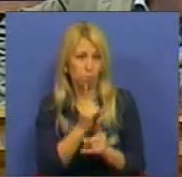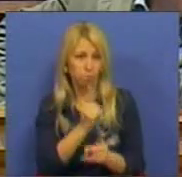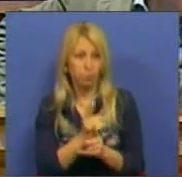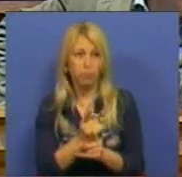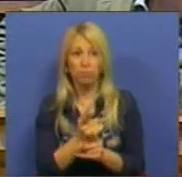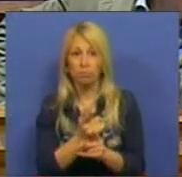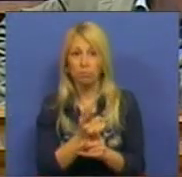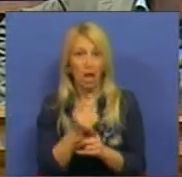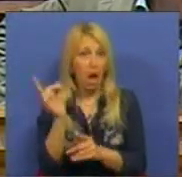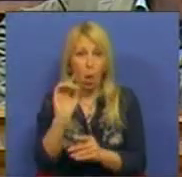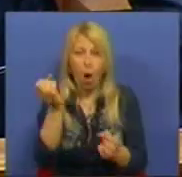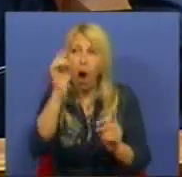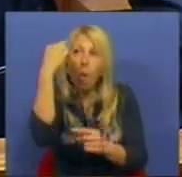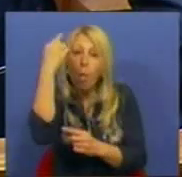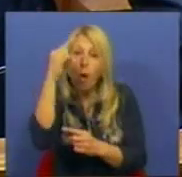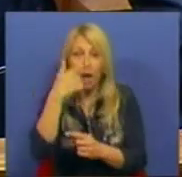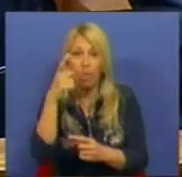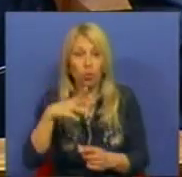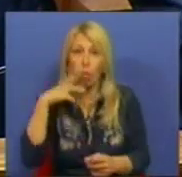nenhum português ficou sem médico de família.